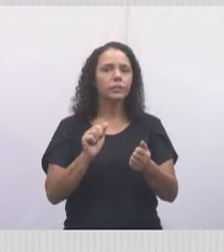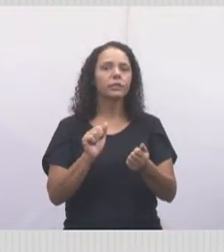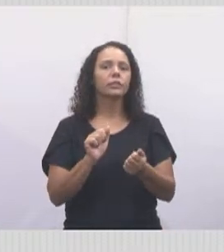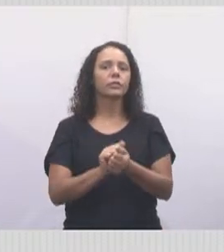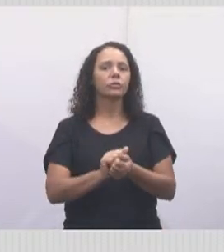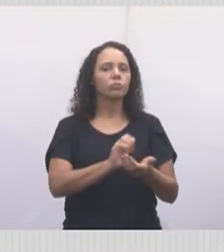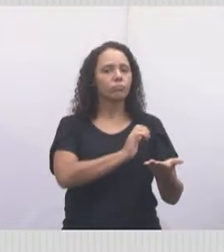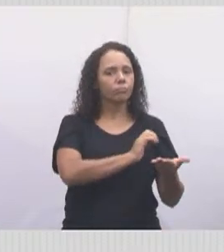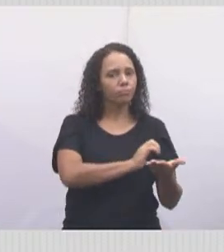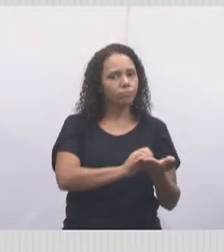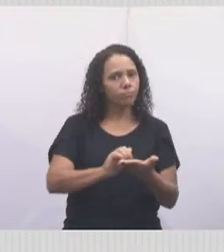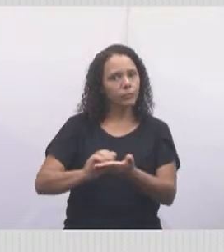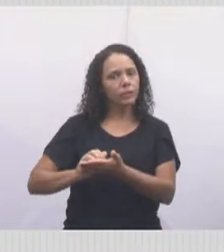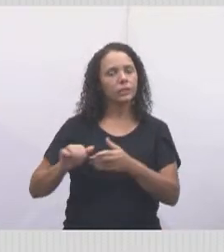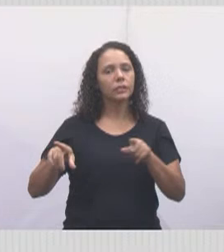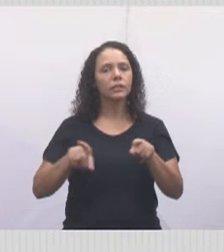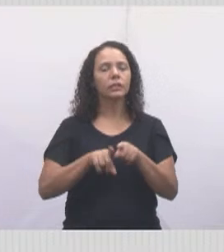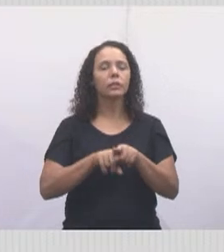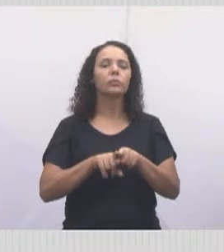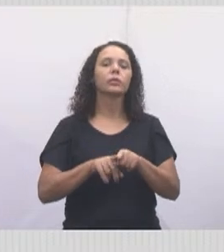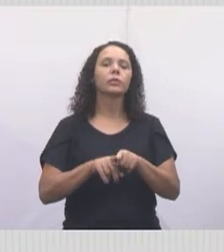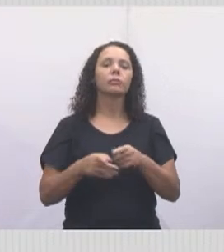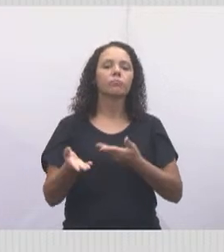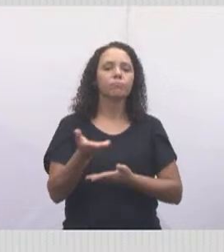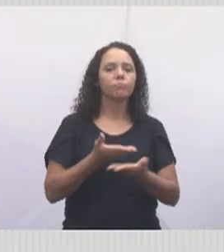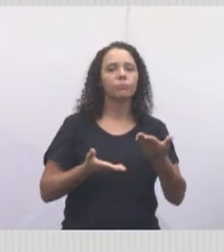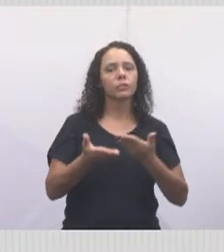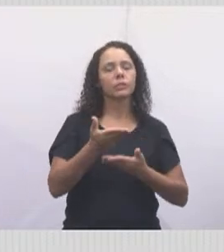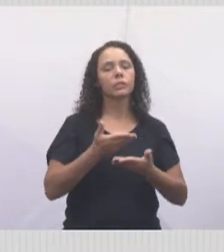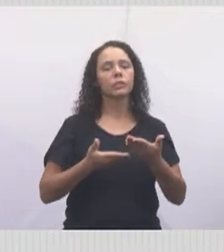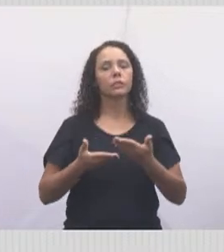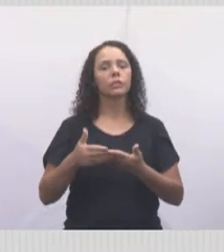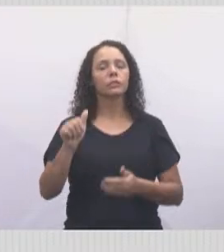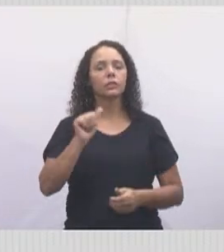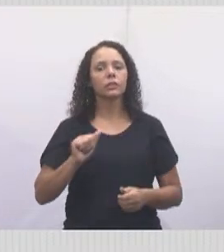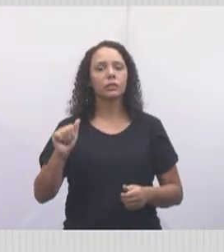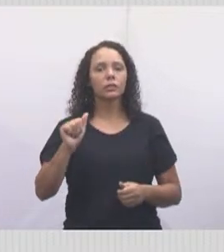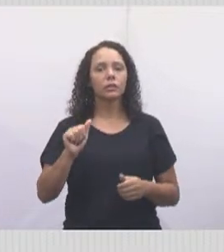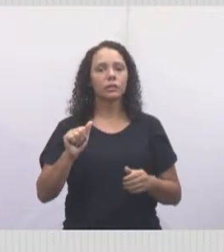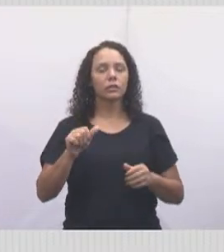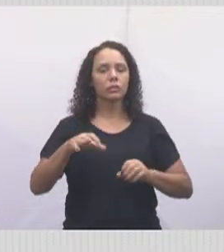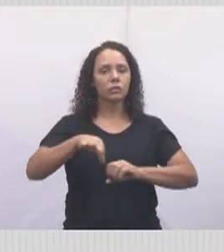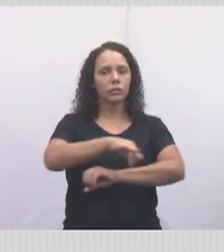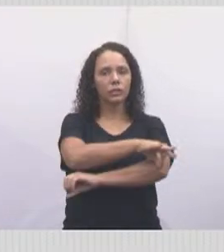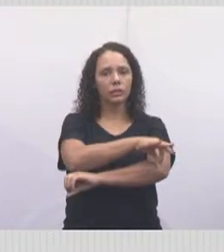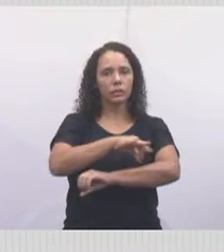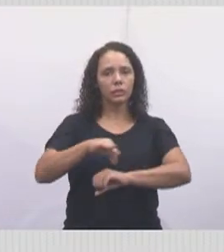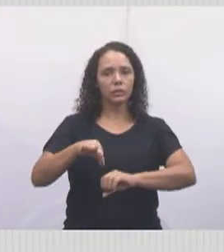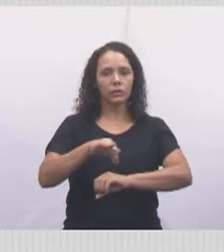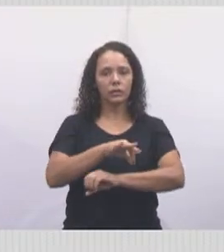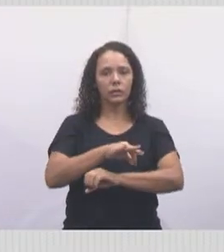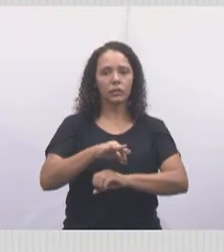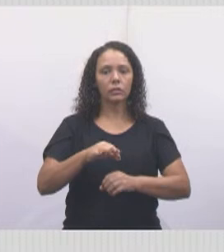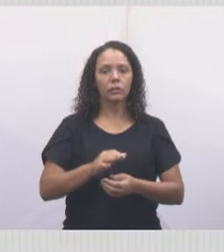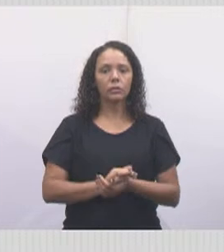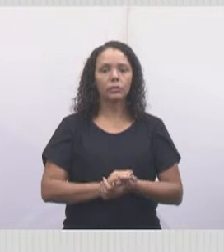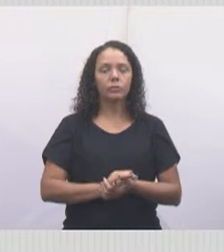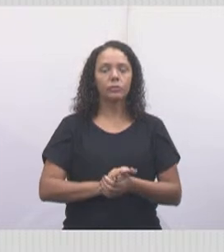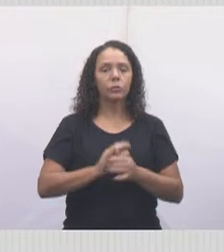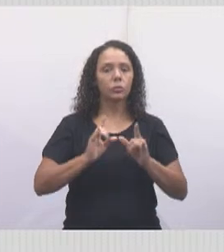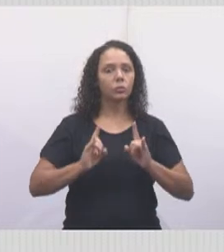secretarias, também conversando com uma associação de arquiteto e dos engenheiros, para aquela questão do elevador, a